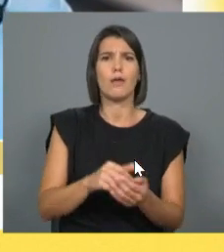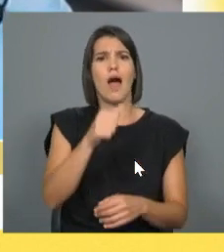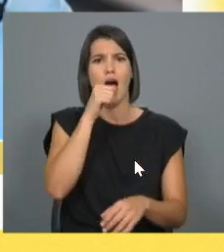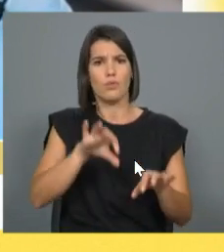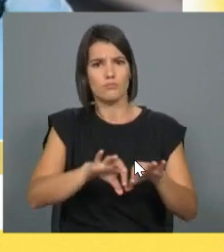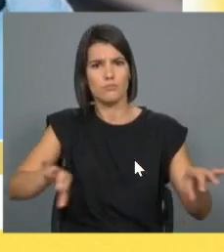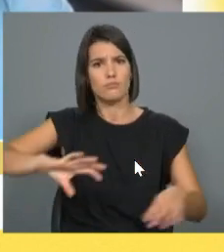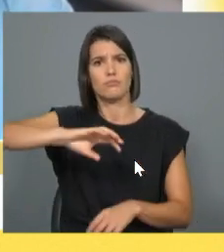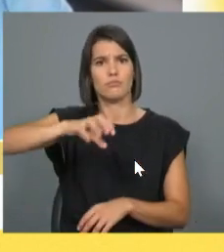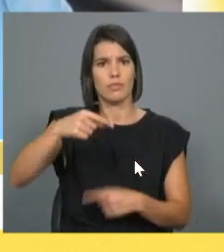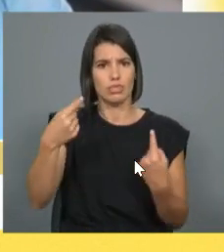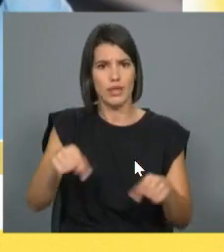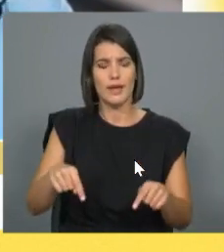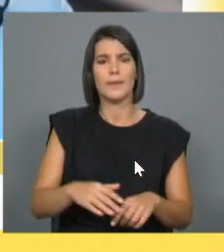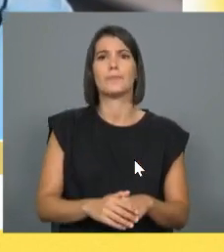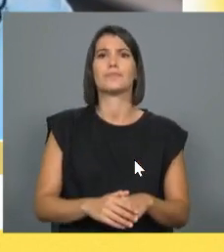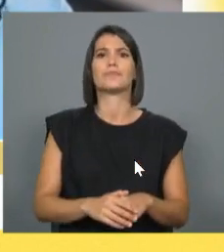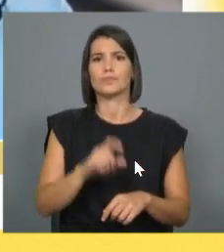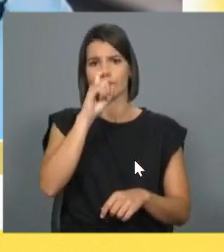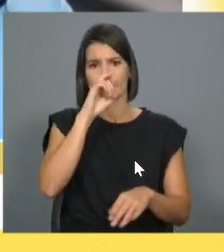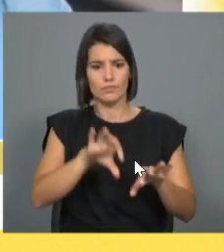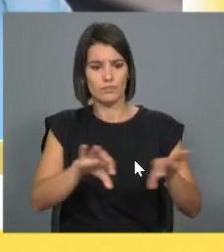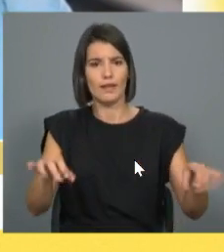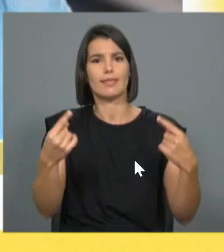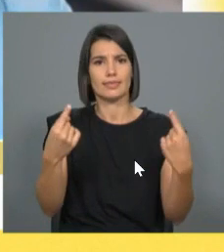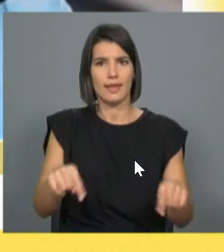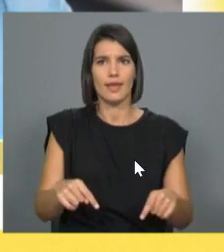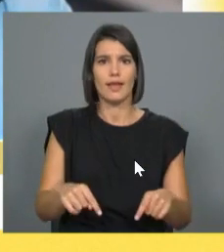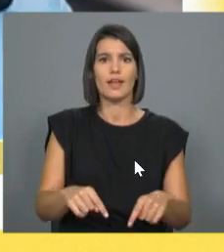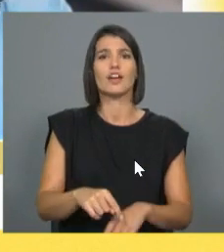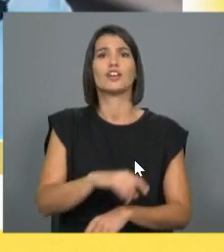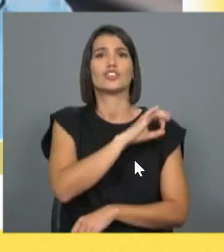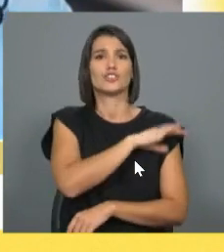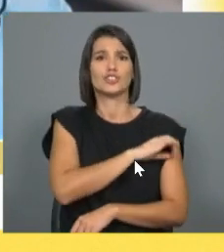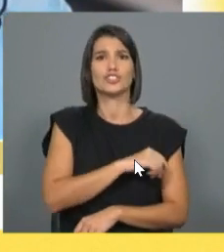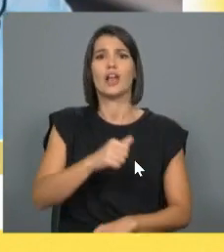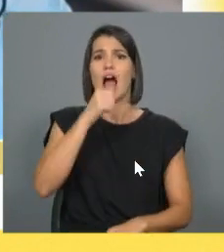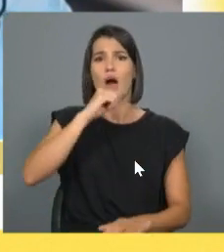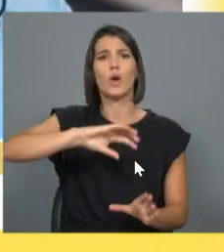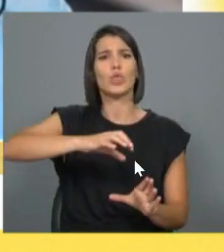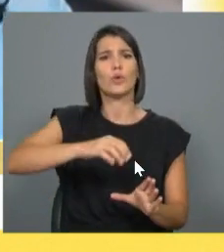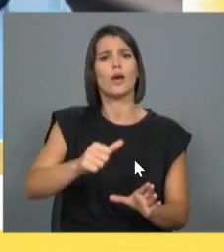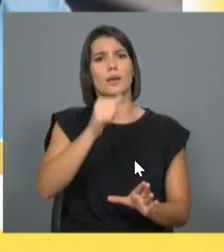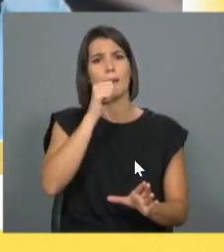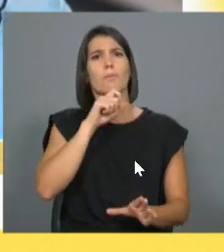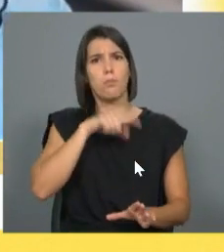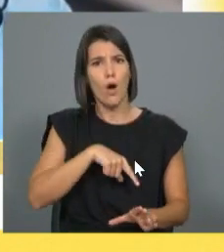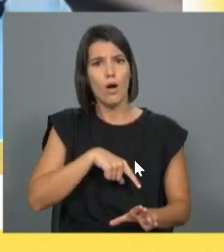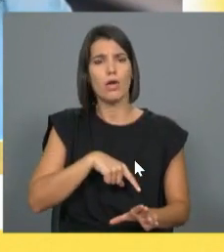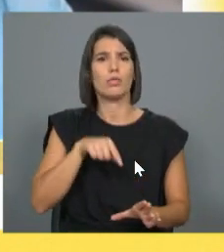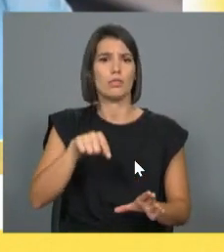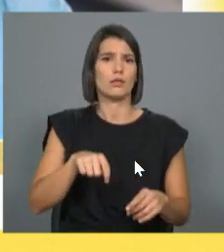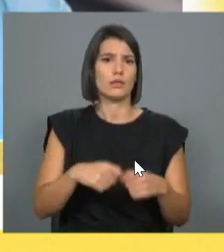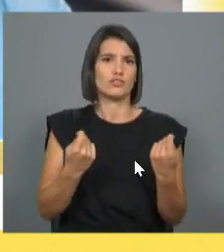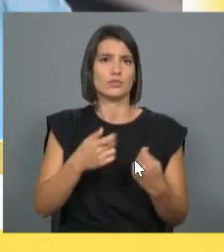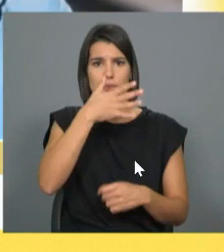canalizada, têm esgotos e pode-se no Chile beber água da torneira. Não está contaminada.